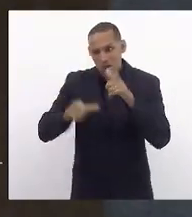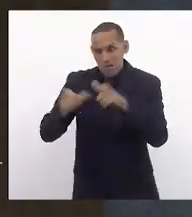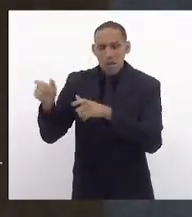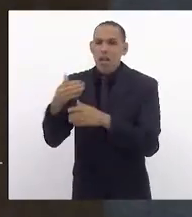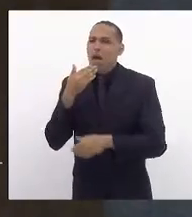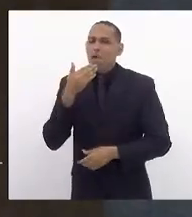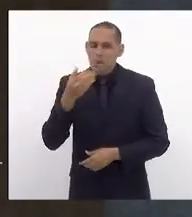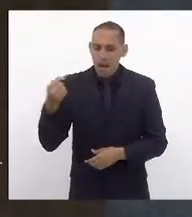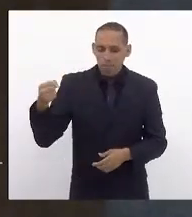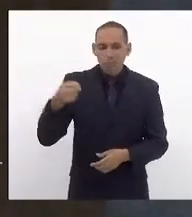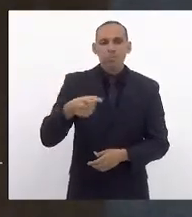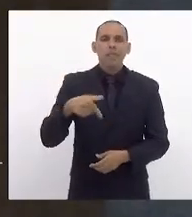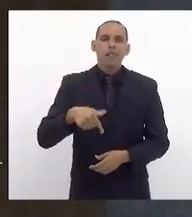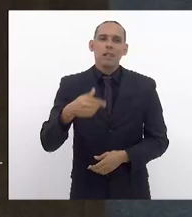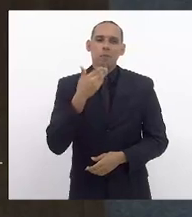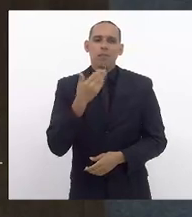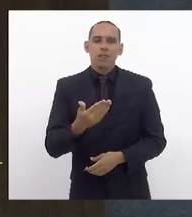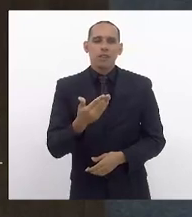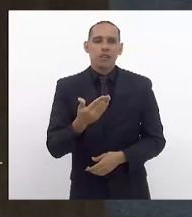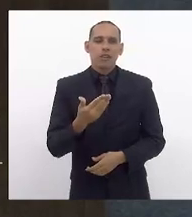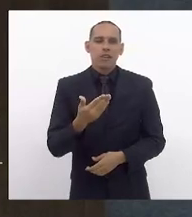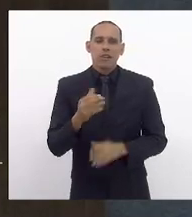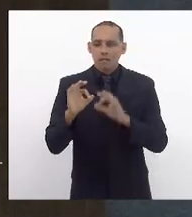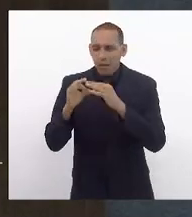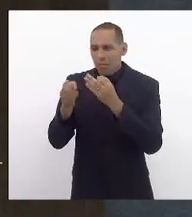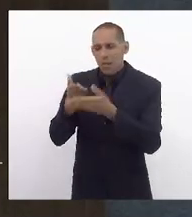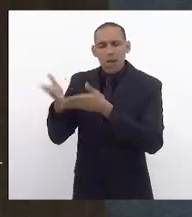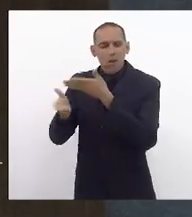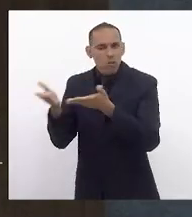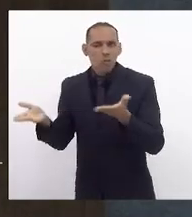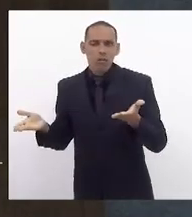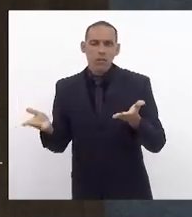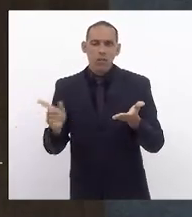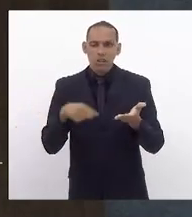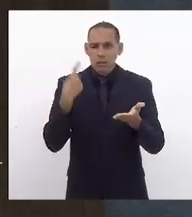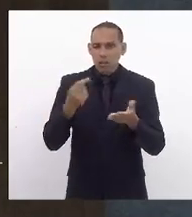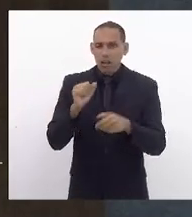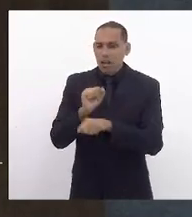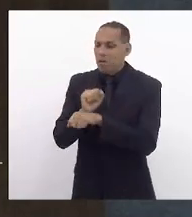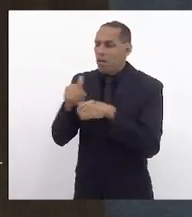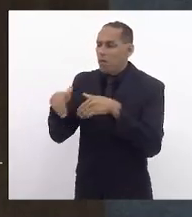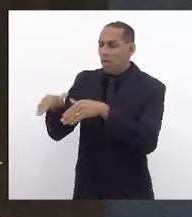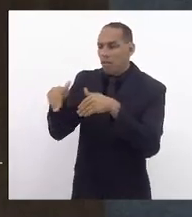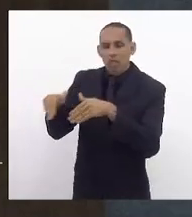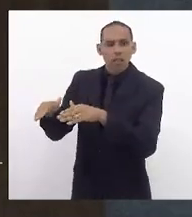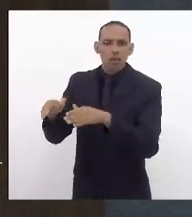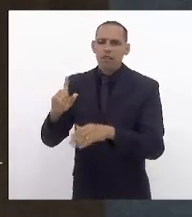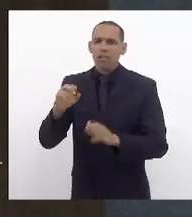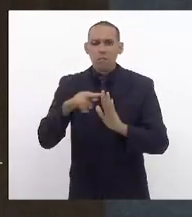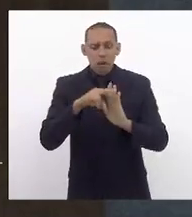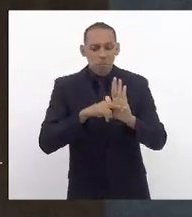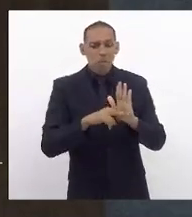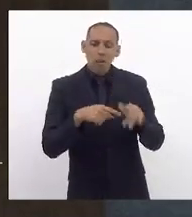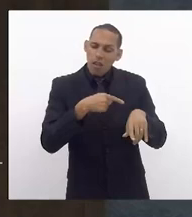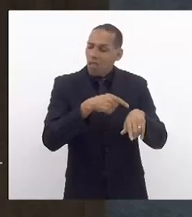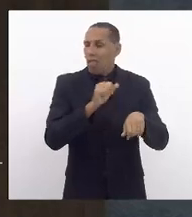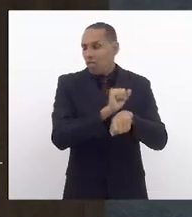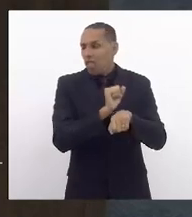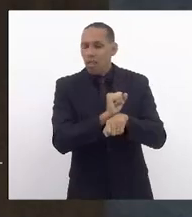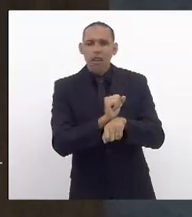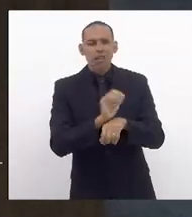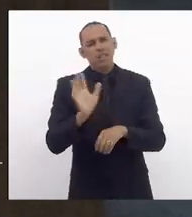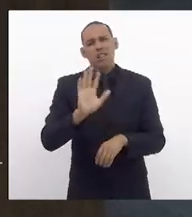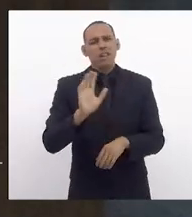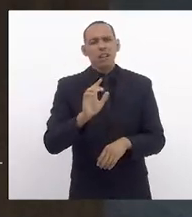lida diretamente com essas famílias. Então, a gente não pode deixá-las esperando a cargo de regulamentação que